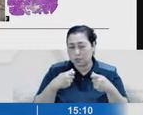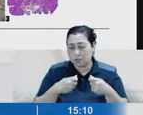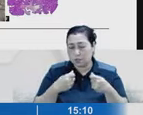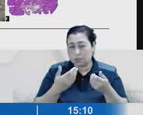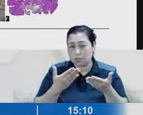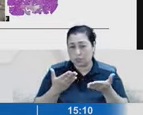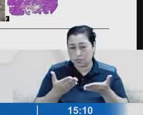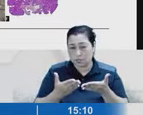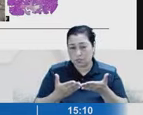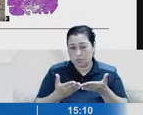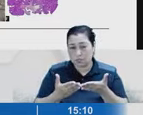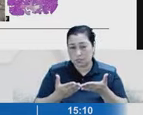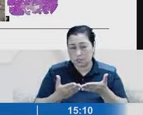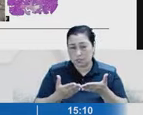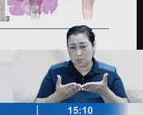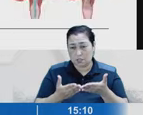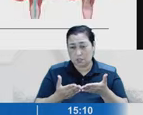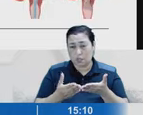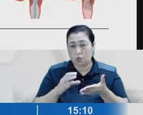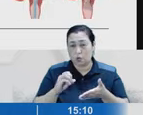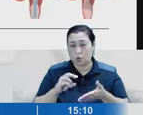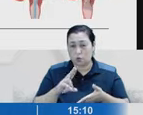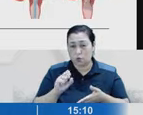da colostomia.